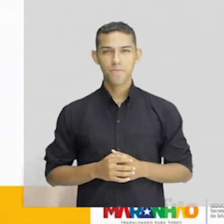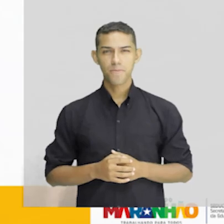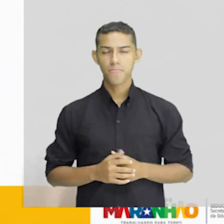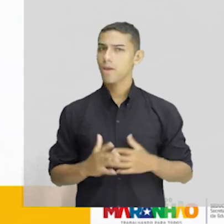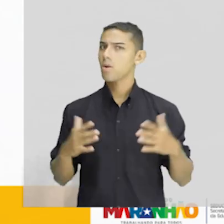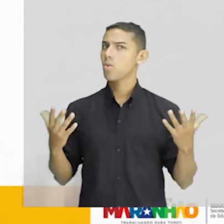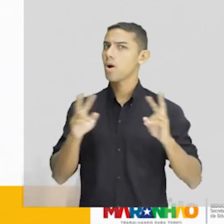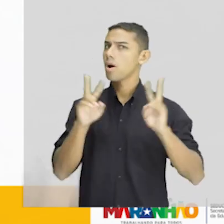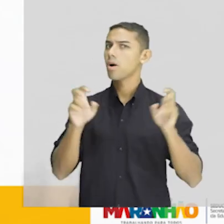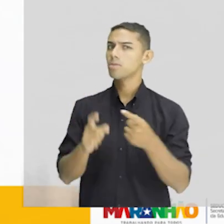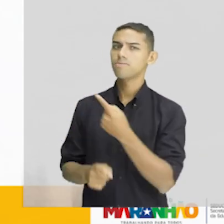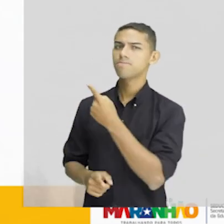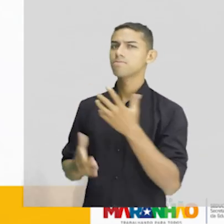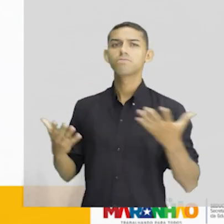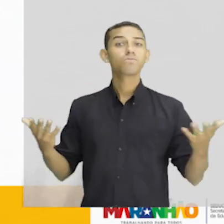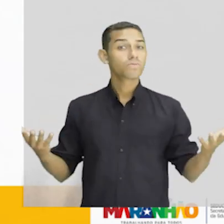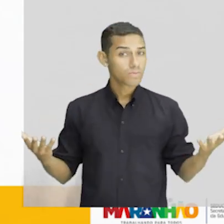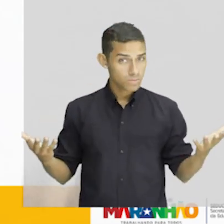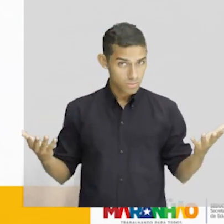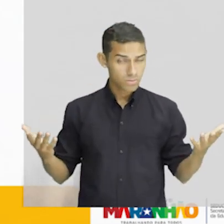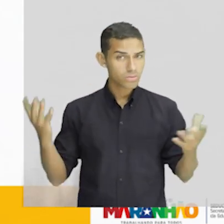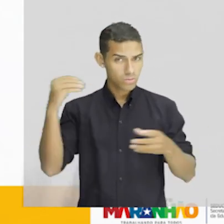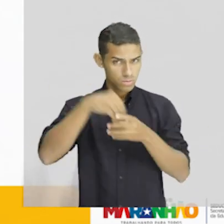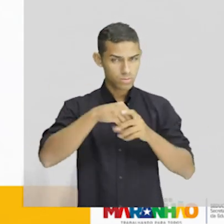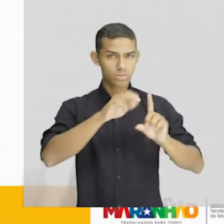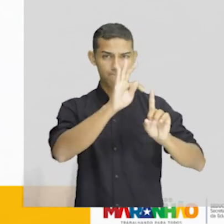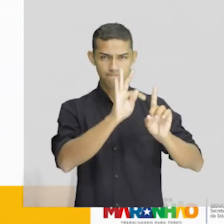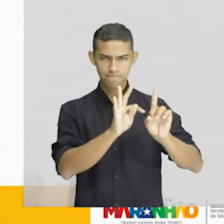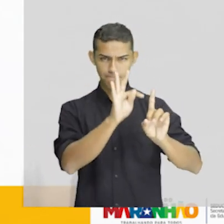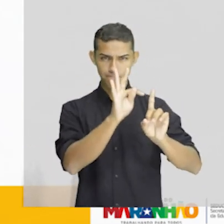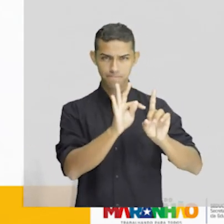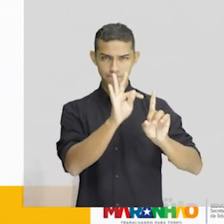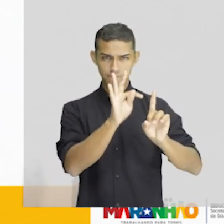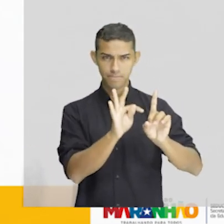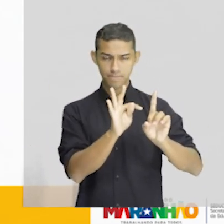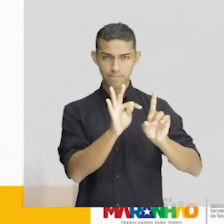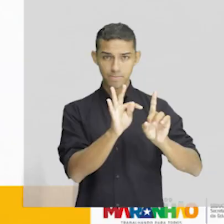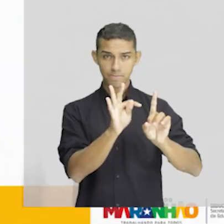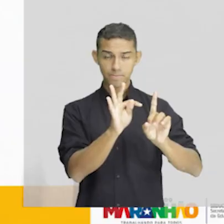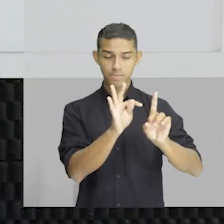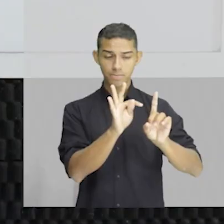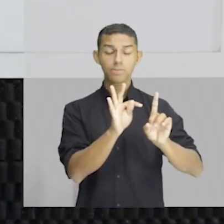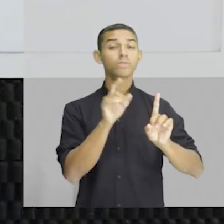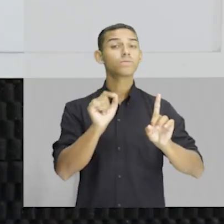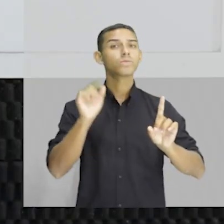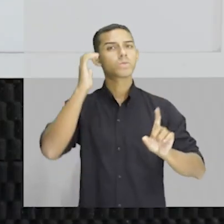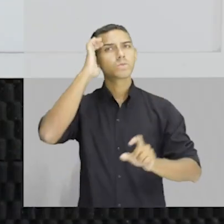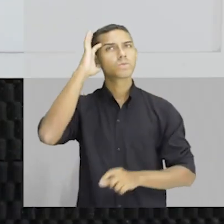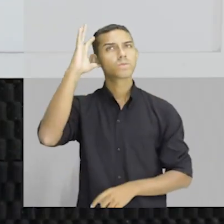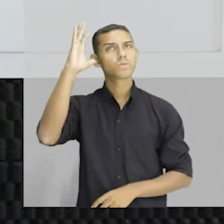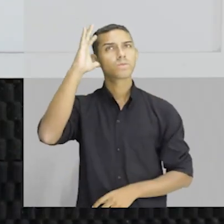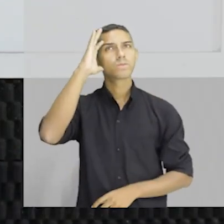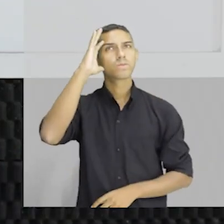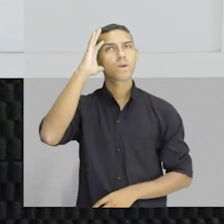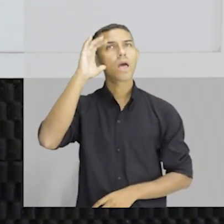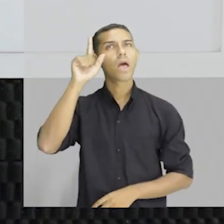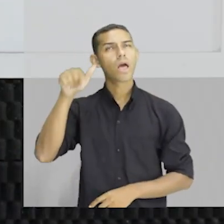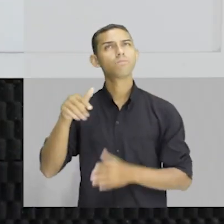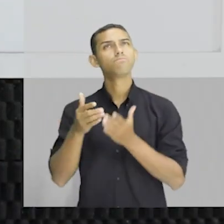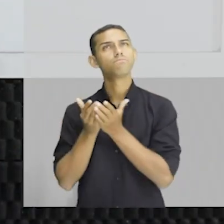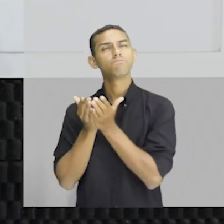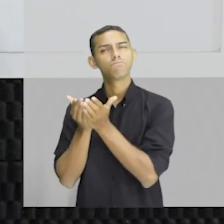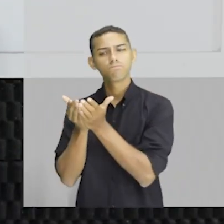Que assunto é esse a gente está dentro de termologia tá vamos imaginar o que aconteceu era uma embarcação